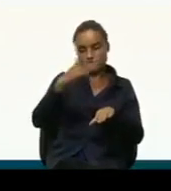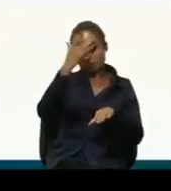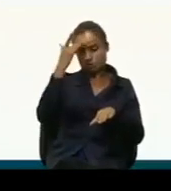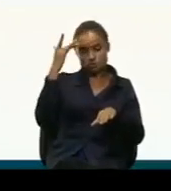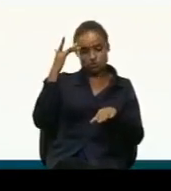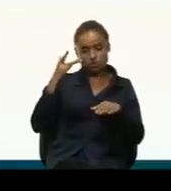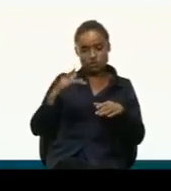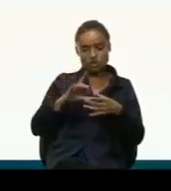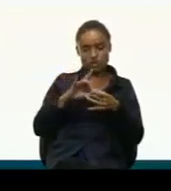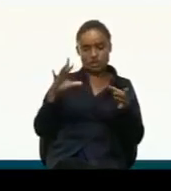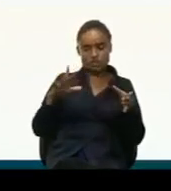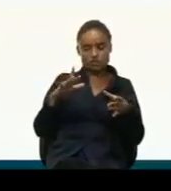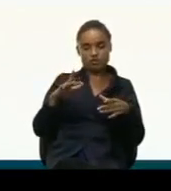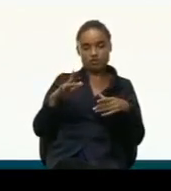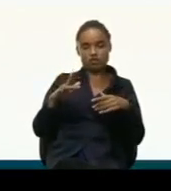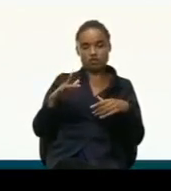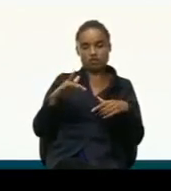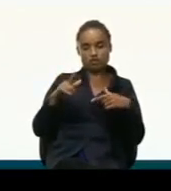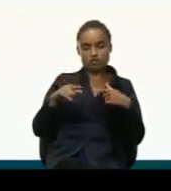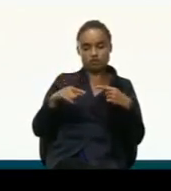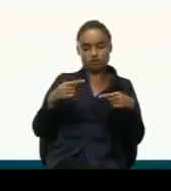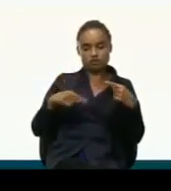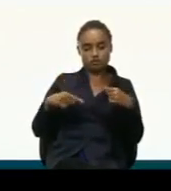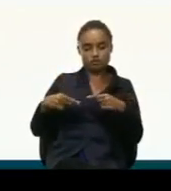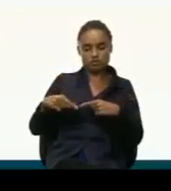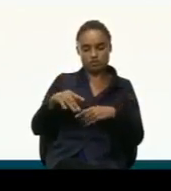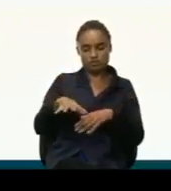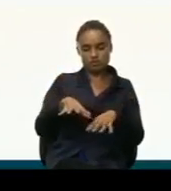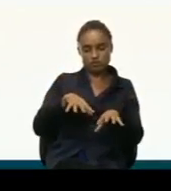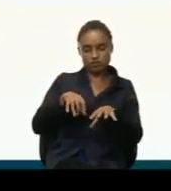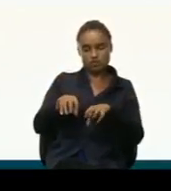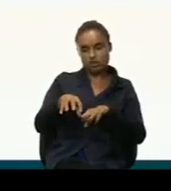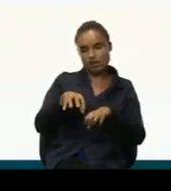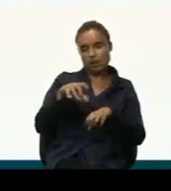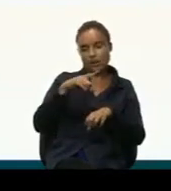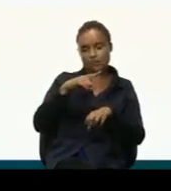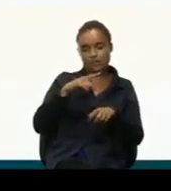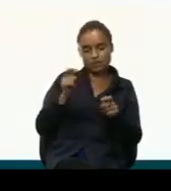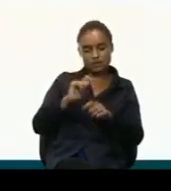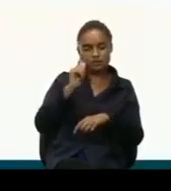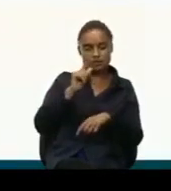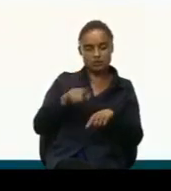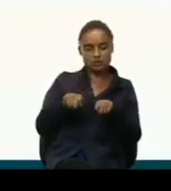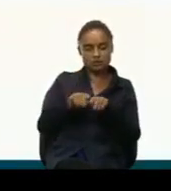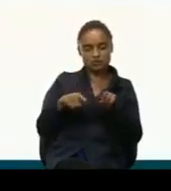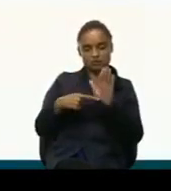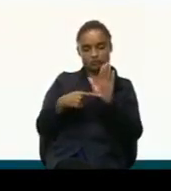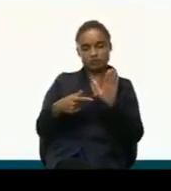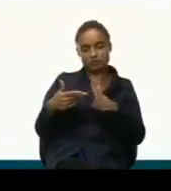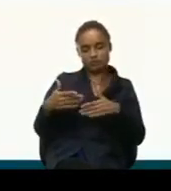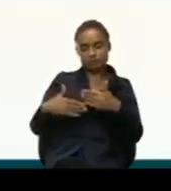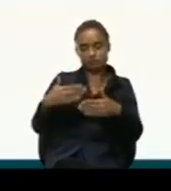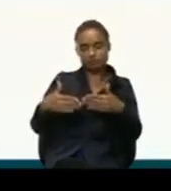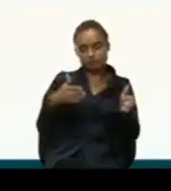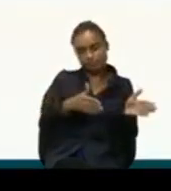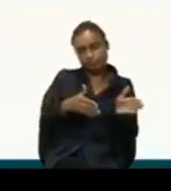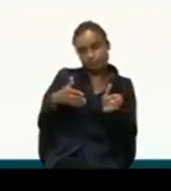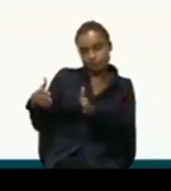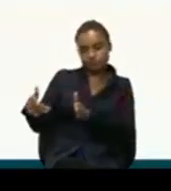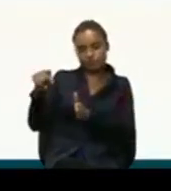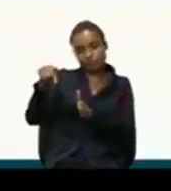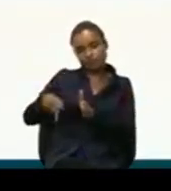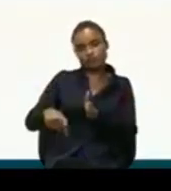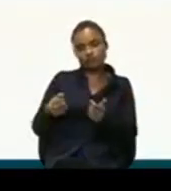ela captava essa água do rio e bombeava para a ETA, estação de tratamento de água. E a ETA, por gravidade, distribuía para a